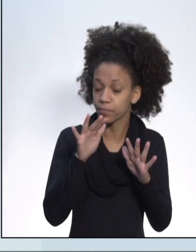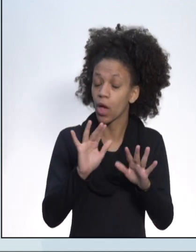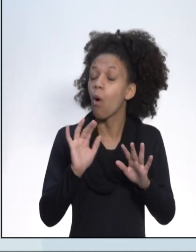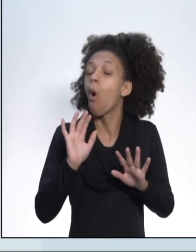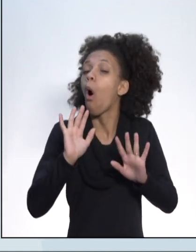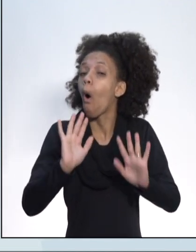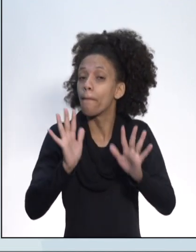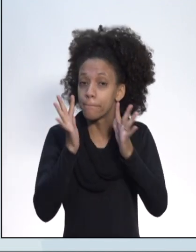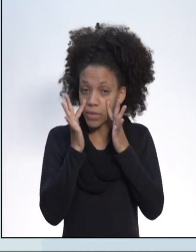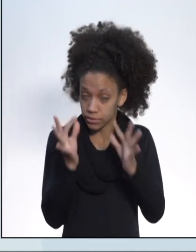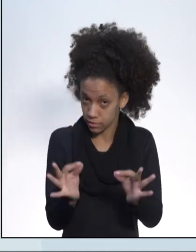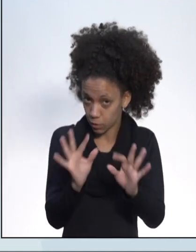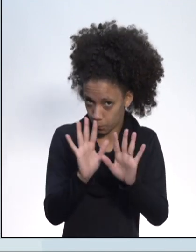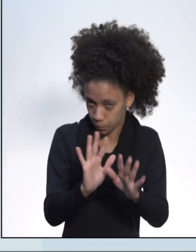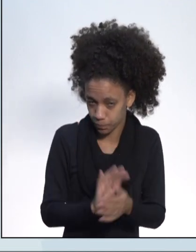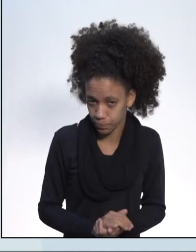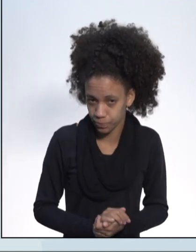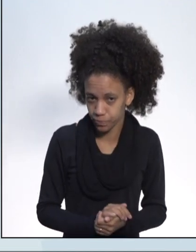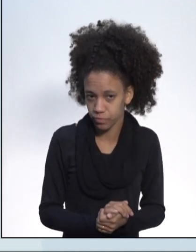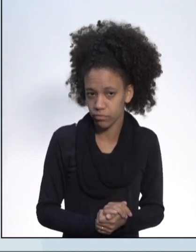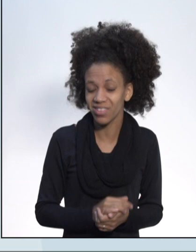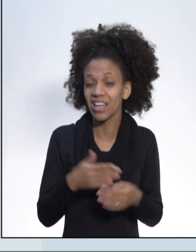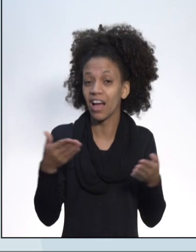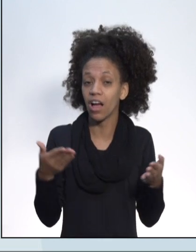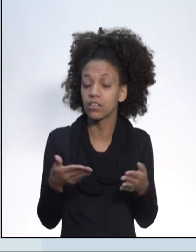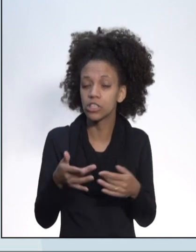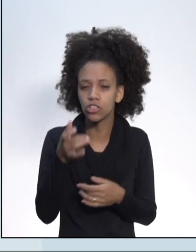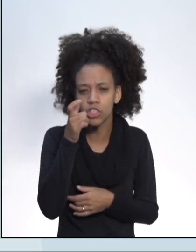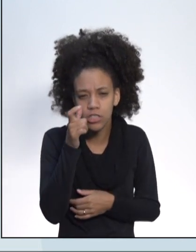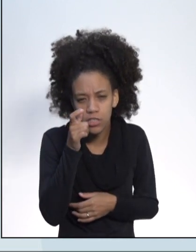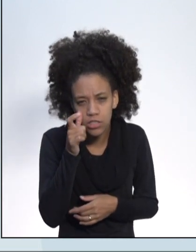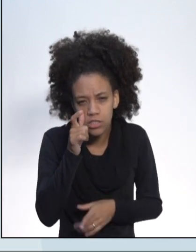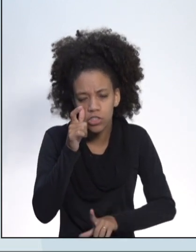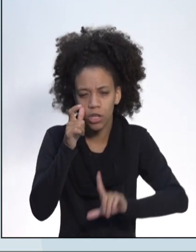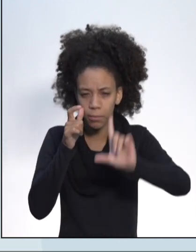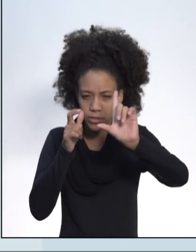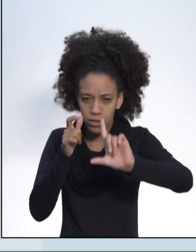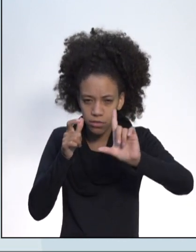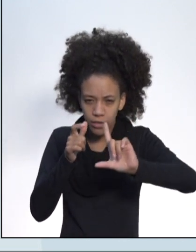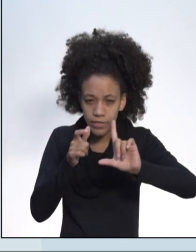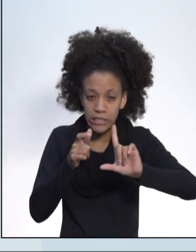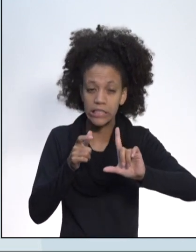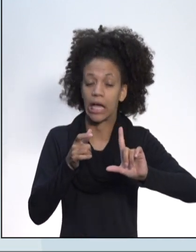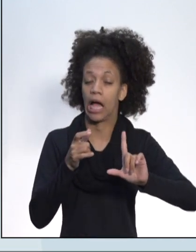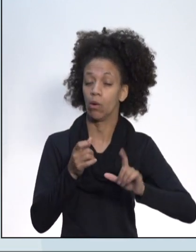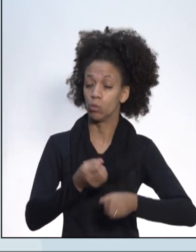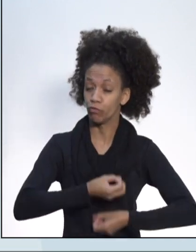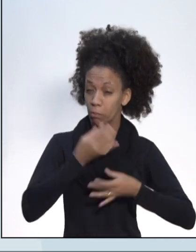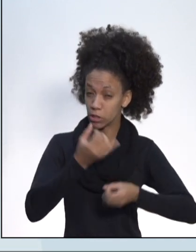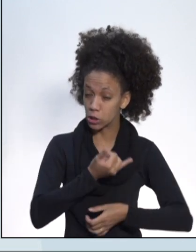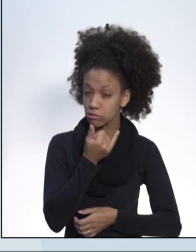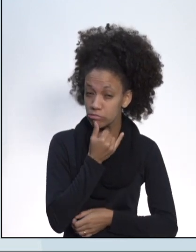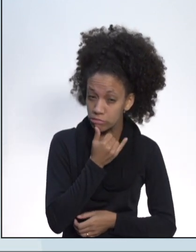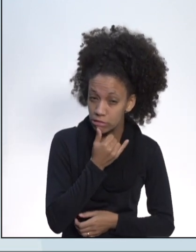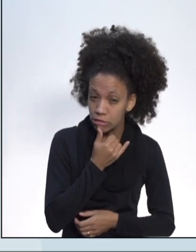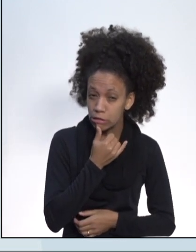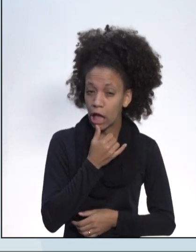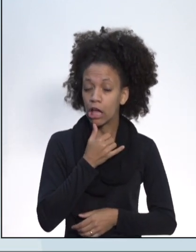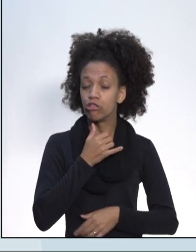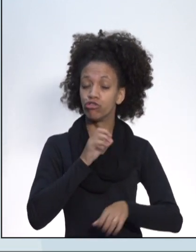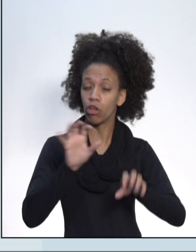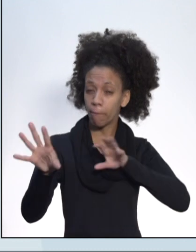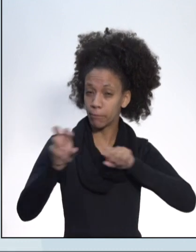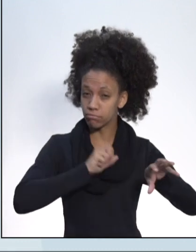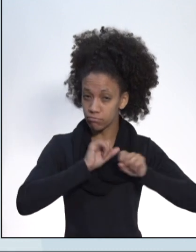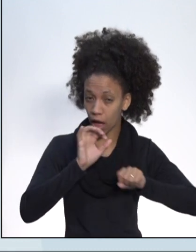situação atual, que assistimos diariamente a notícias graves e tristes causadas pela situação de pandemia,